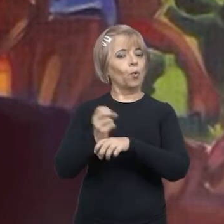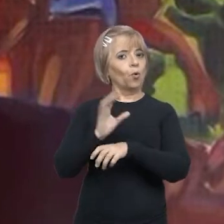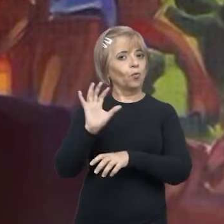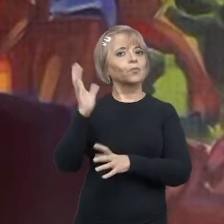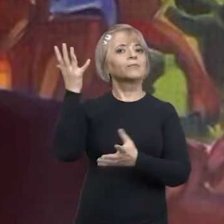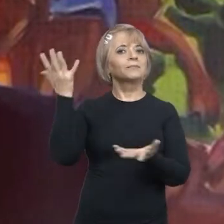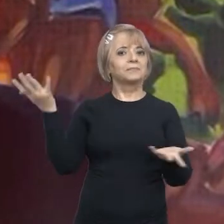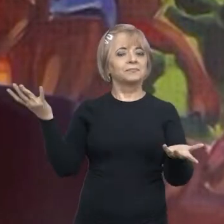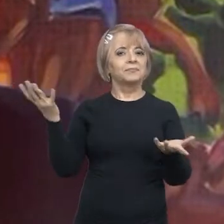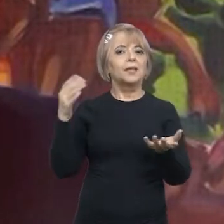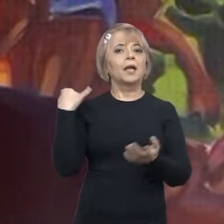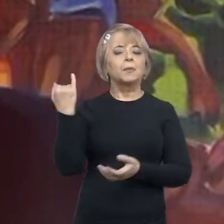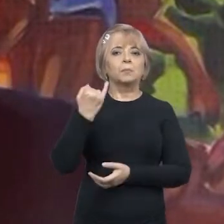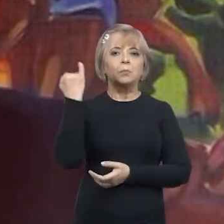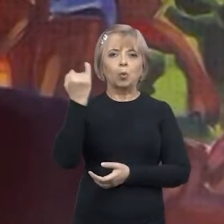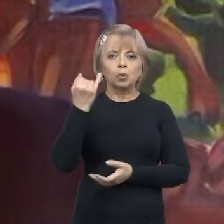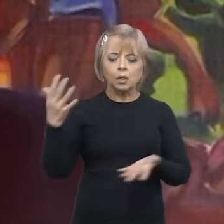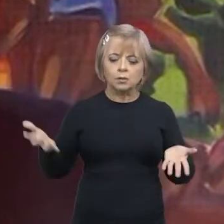muito importantes